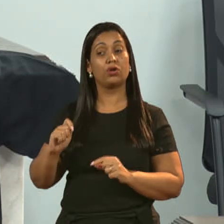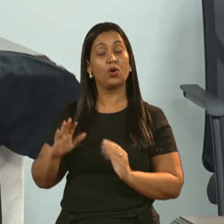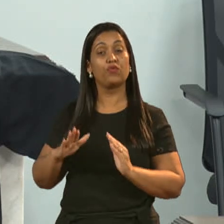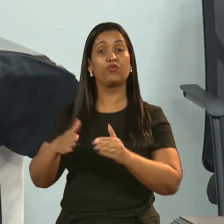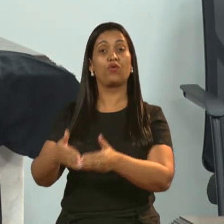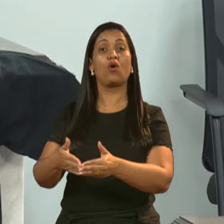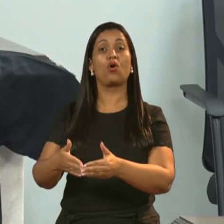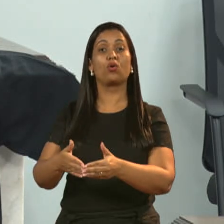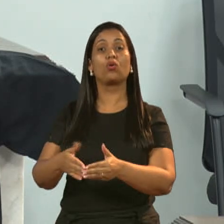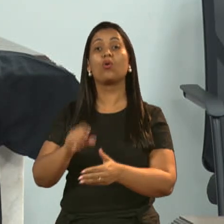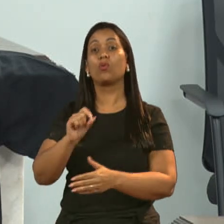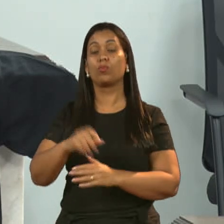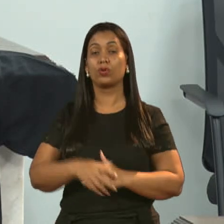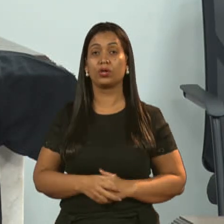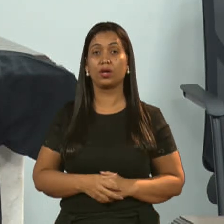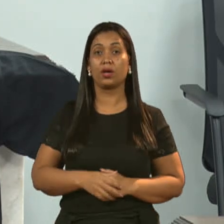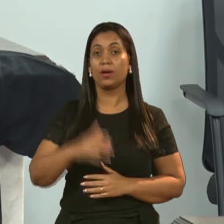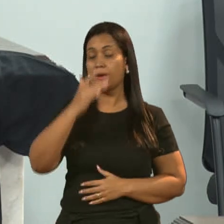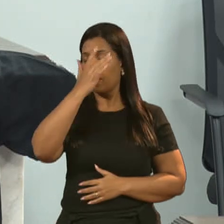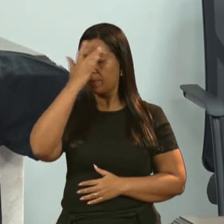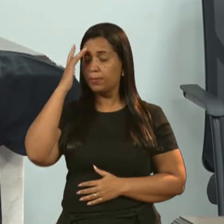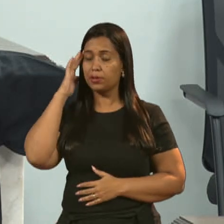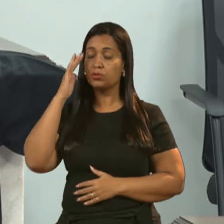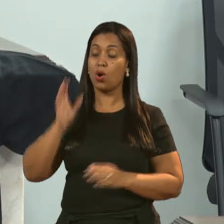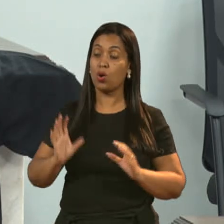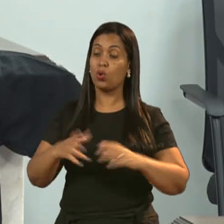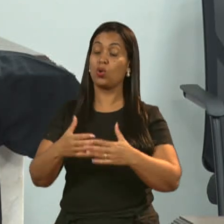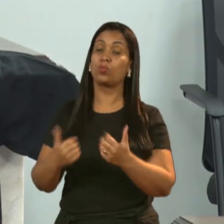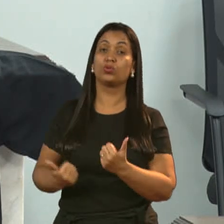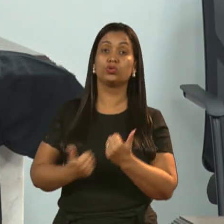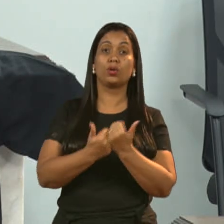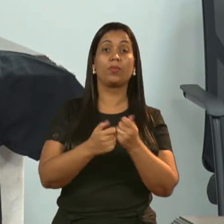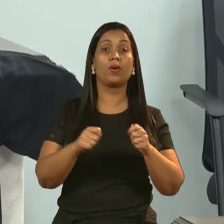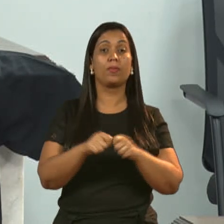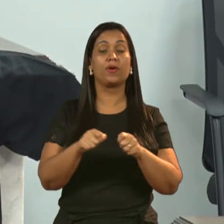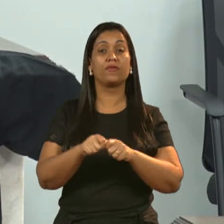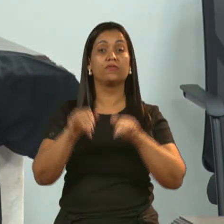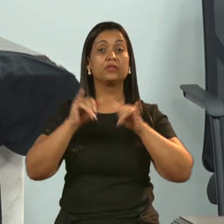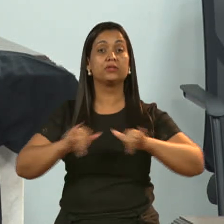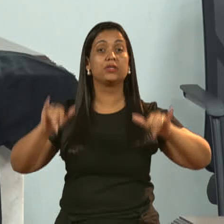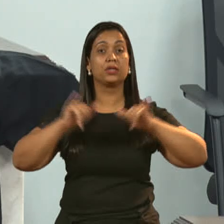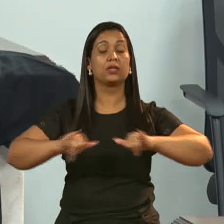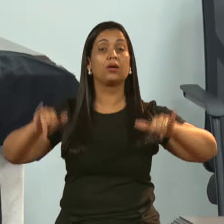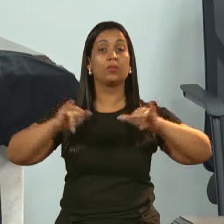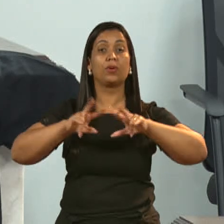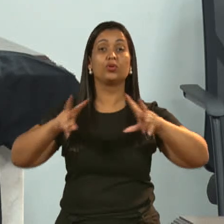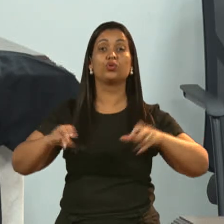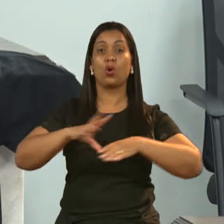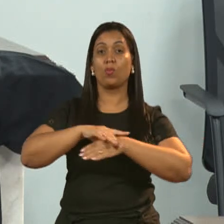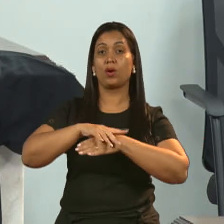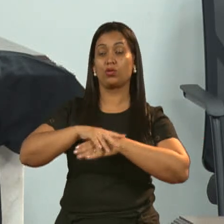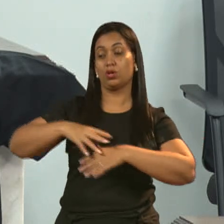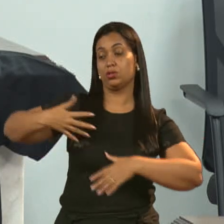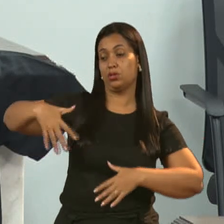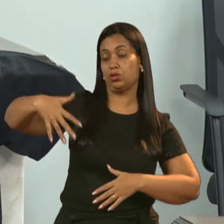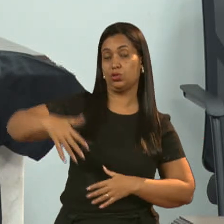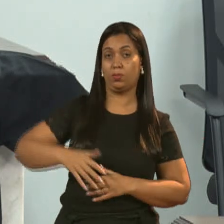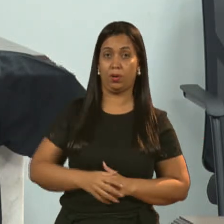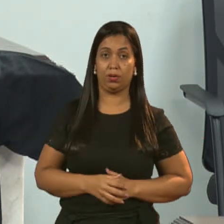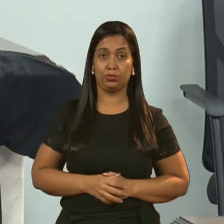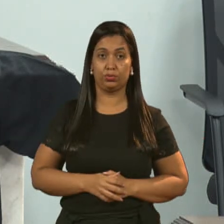por associações e pacientes e grupos de apoio para realizar campanhas acerca da doença de Parkinson, de pouco